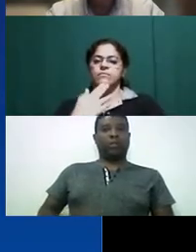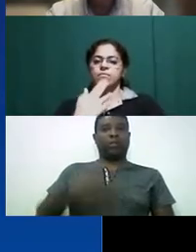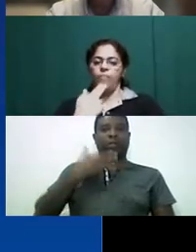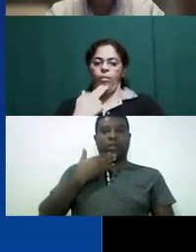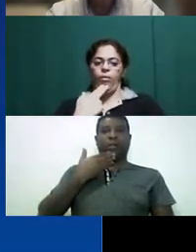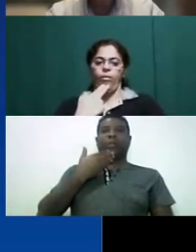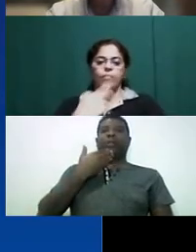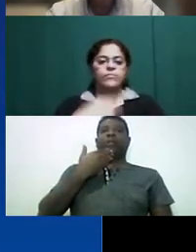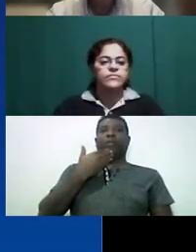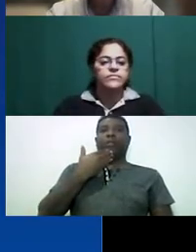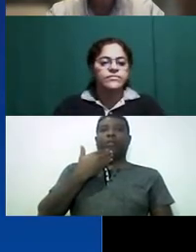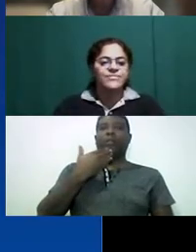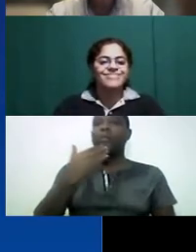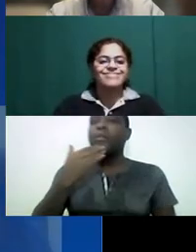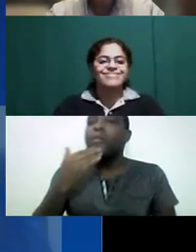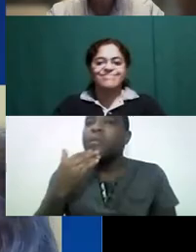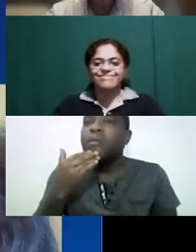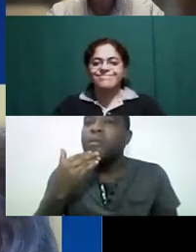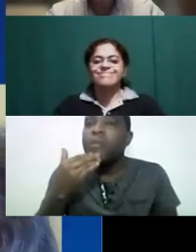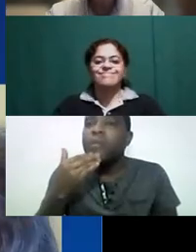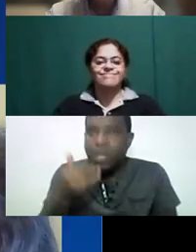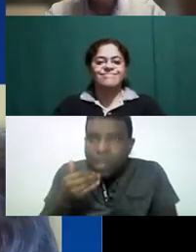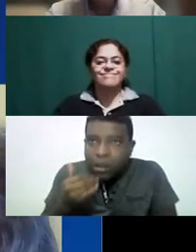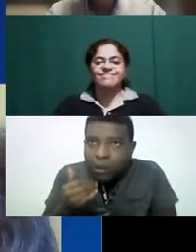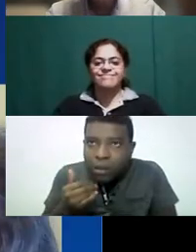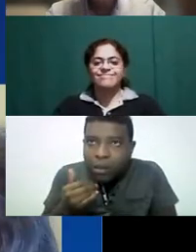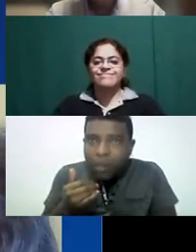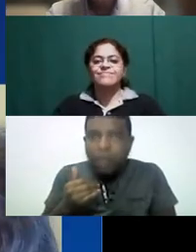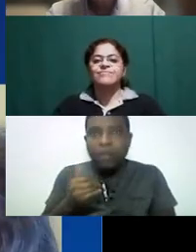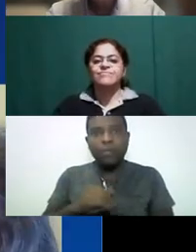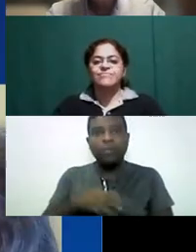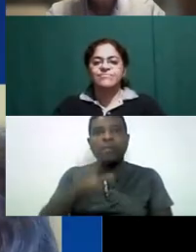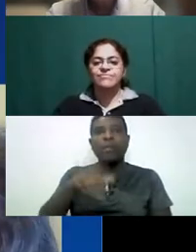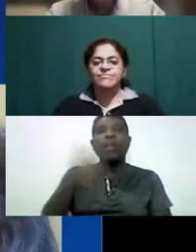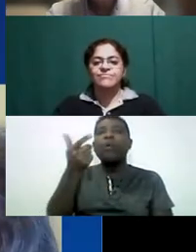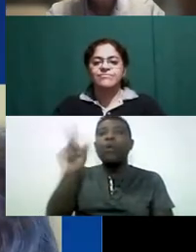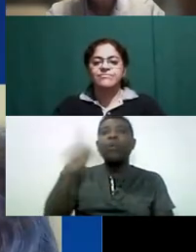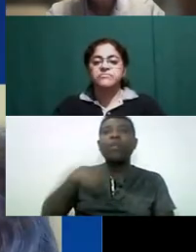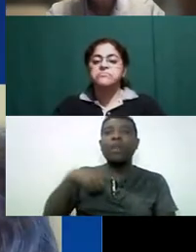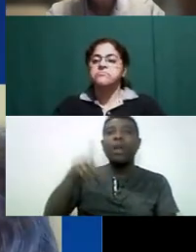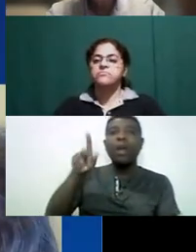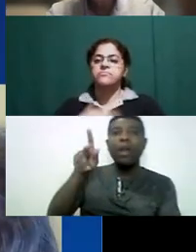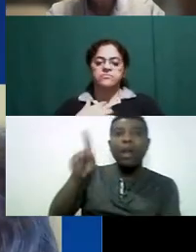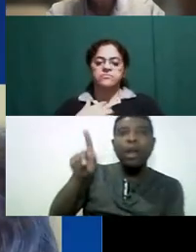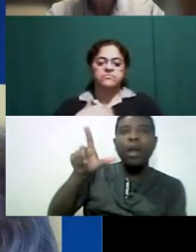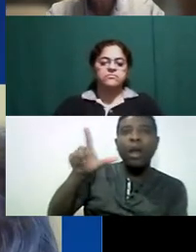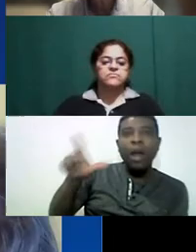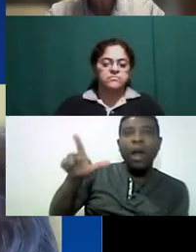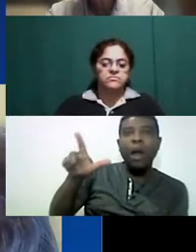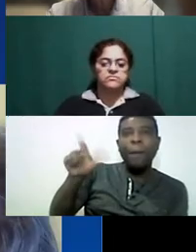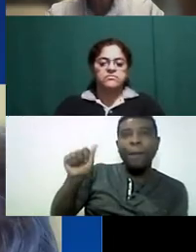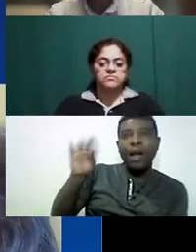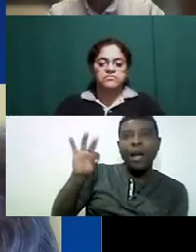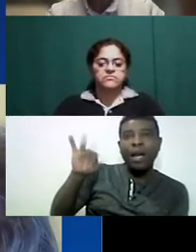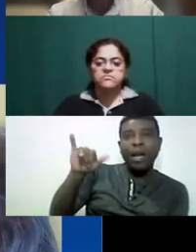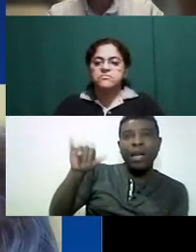Outro músculo que a gente tem na região cervical, pessoal, é o platisma. Então, o platisma é um músculo aqui da mímica perioral,